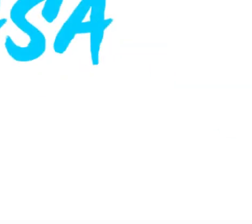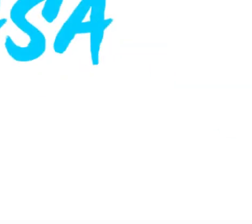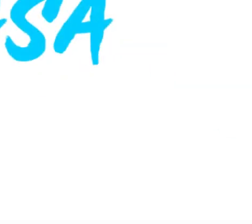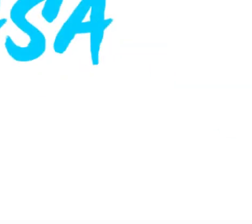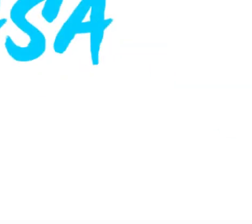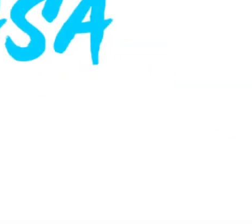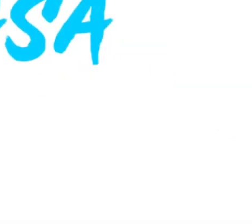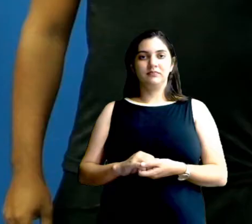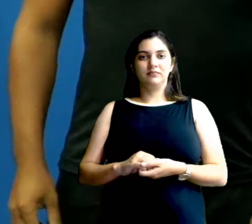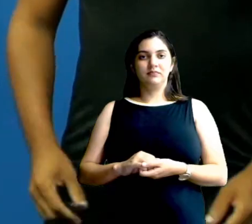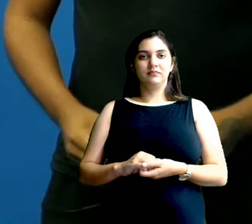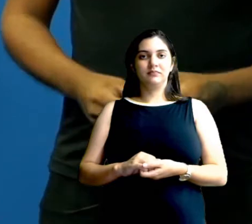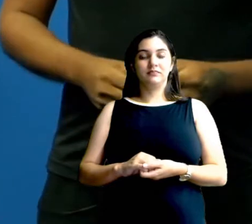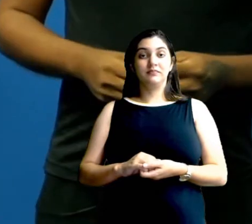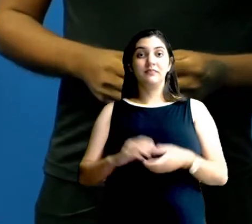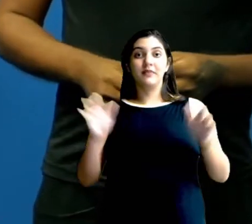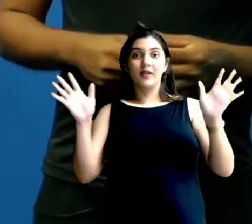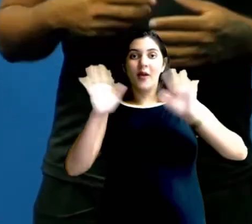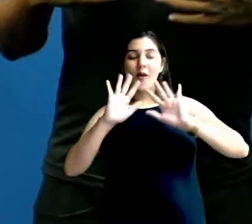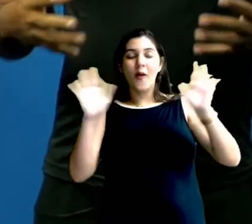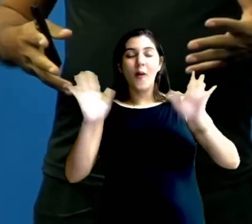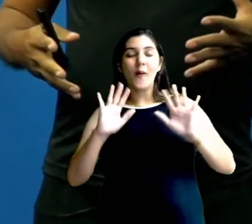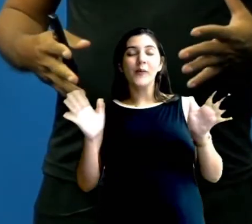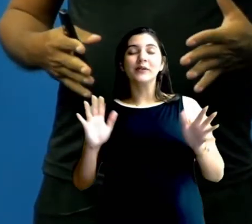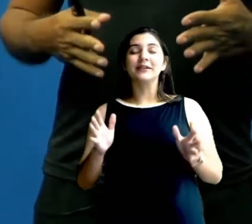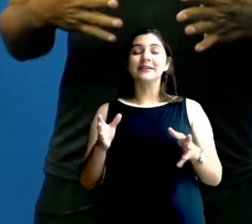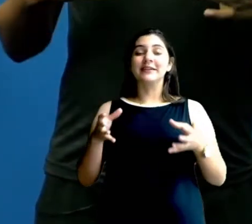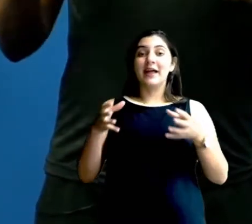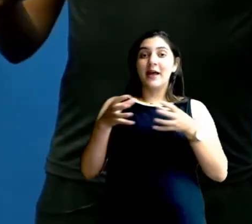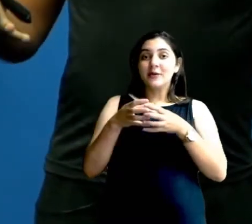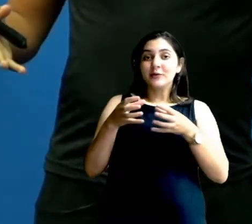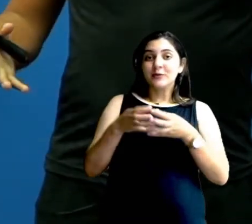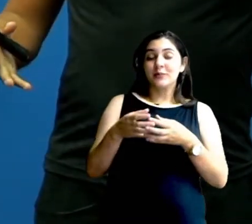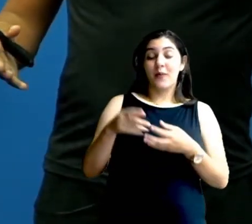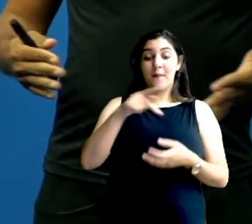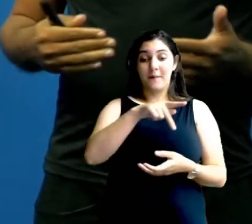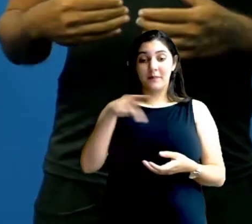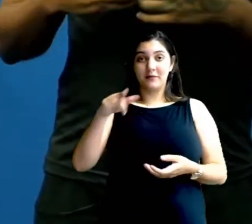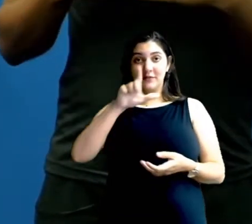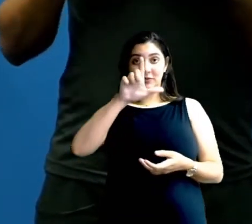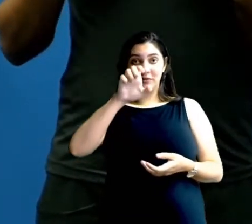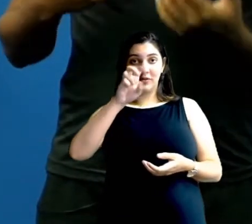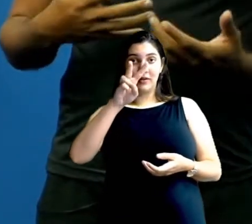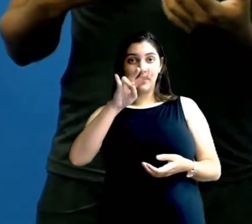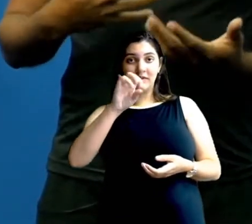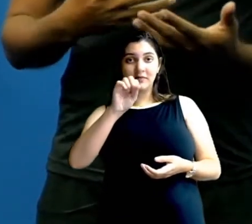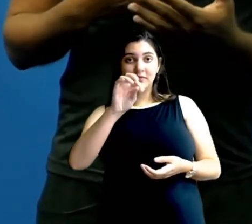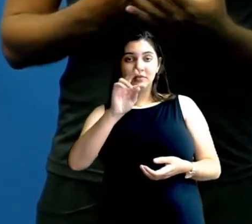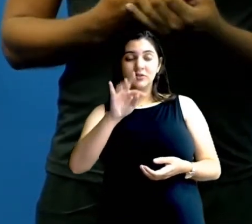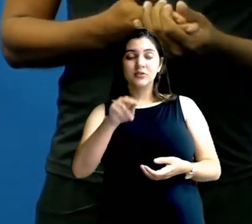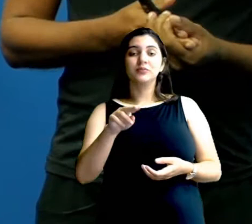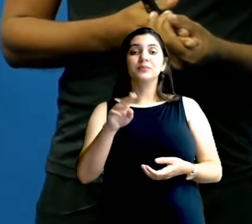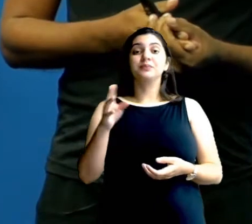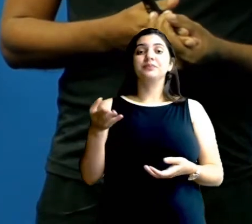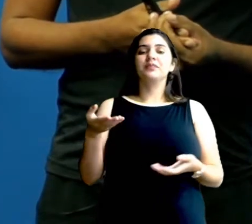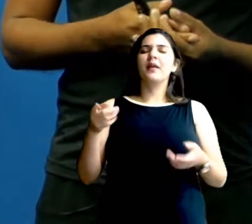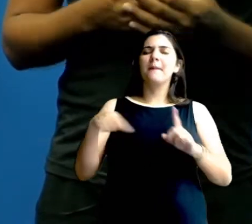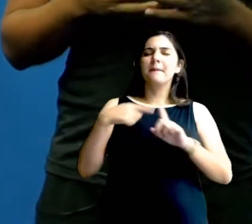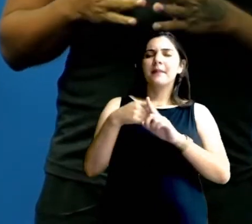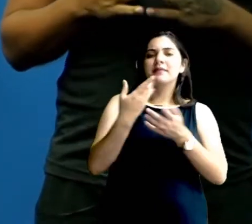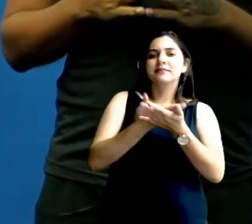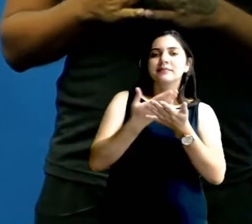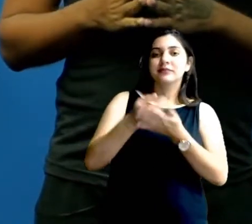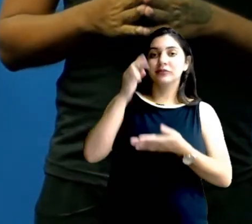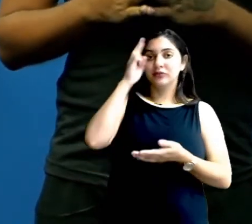o Olá a turma do 6º ano como vocês já sabem Eu sou professor leve Santiago estou mais uma aula de história com